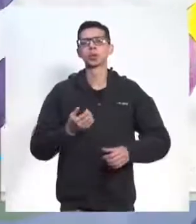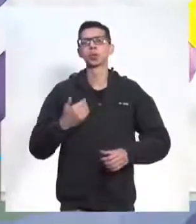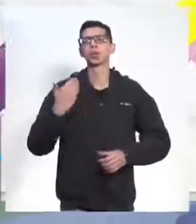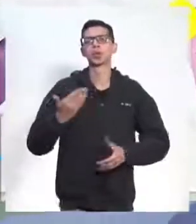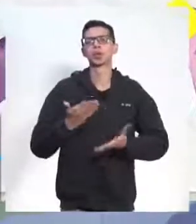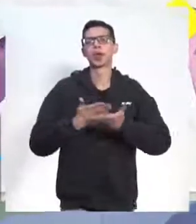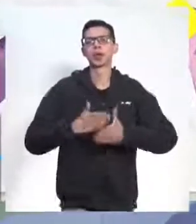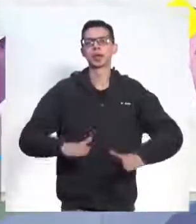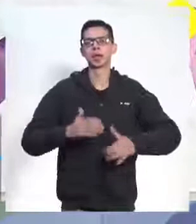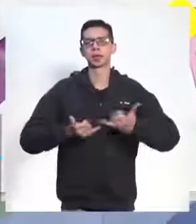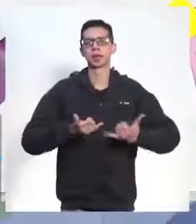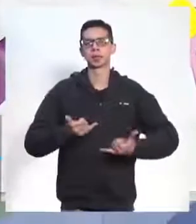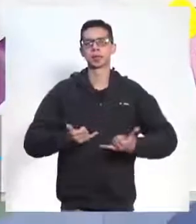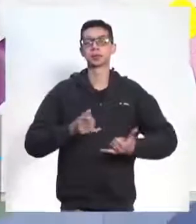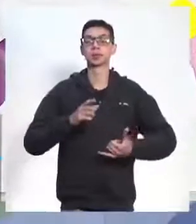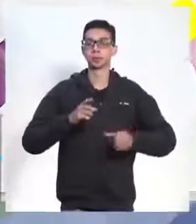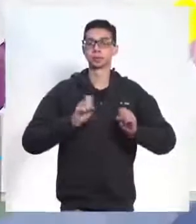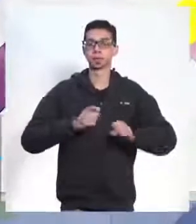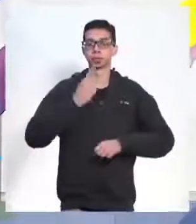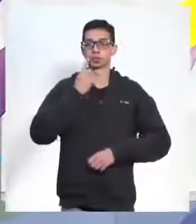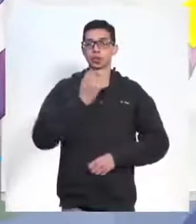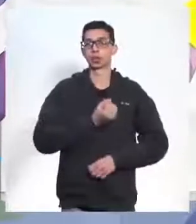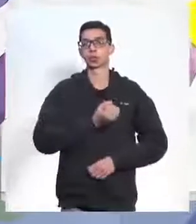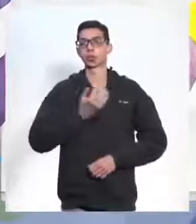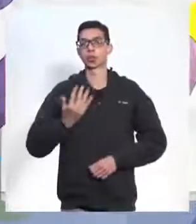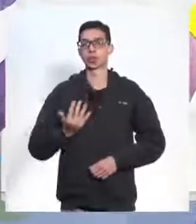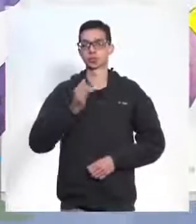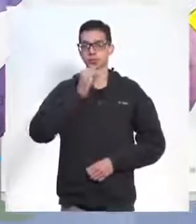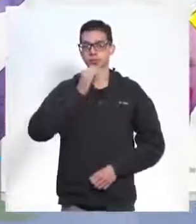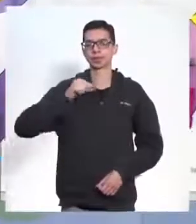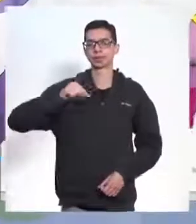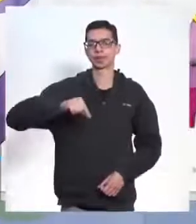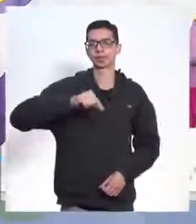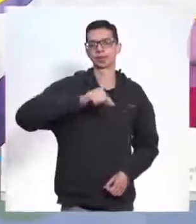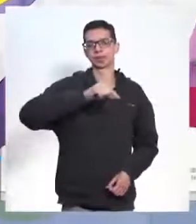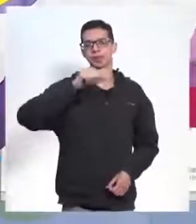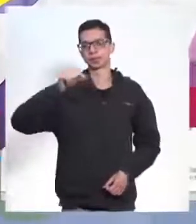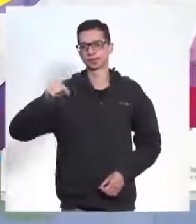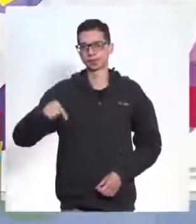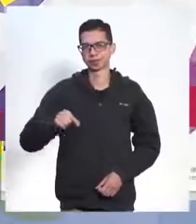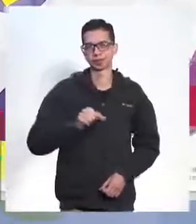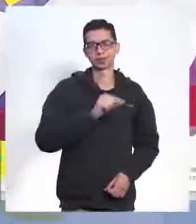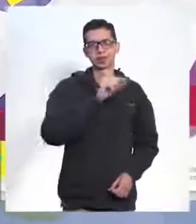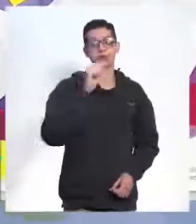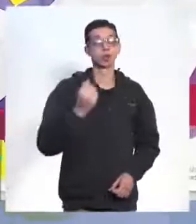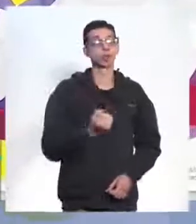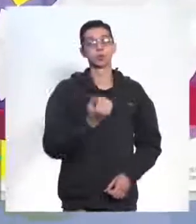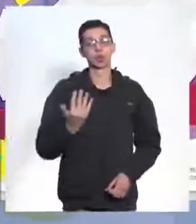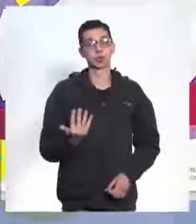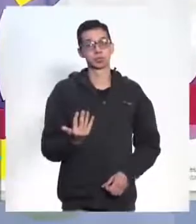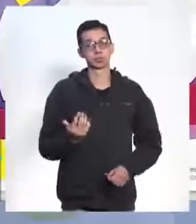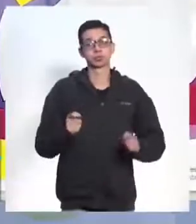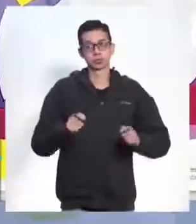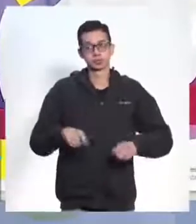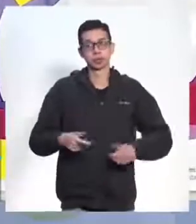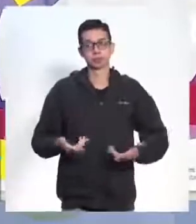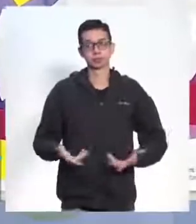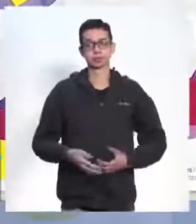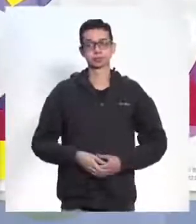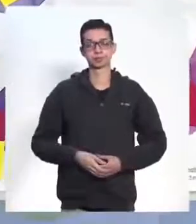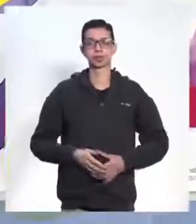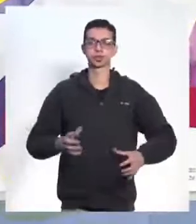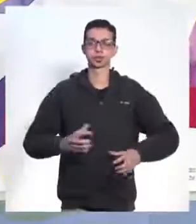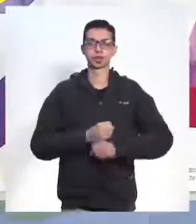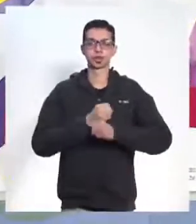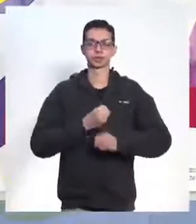gente não estipulou um término, mas você pode estipular aí, junto com os alunos de vocês, uma quantidade de rodadas e aí somar a